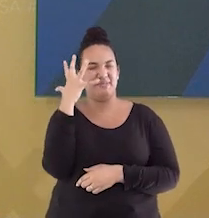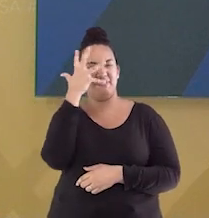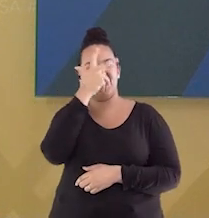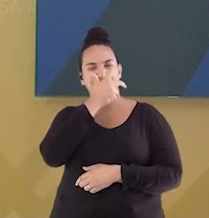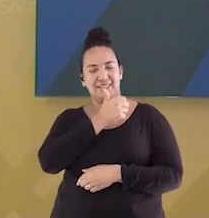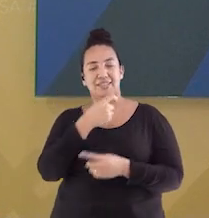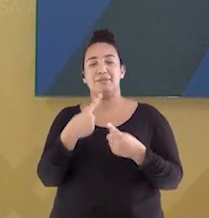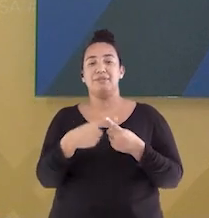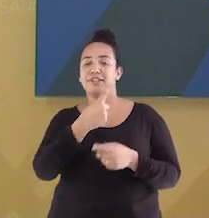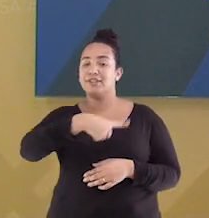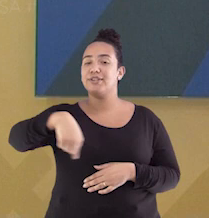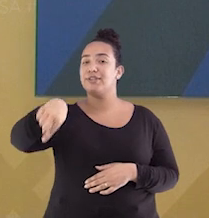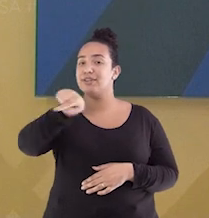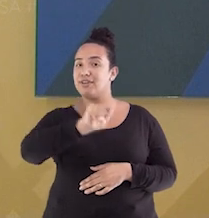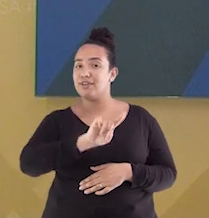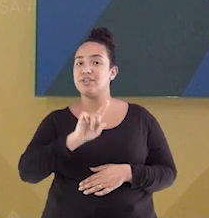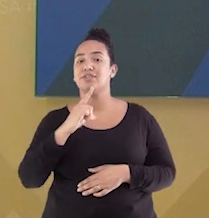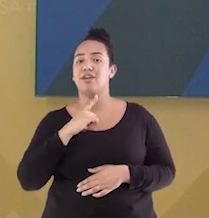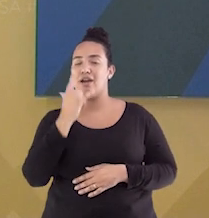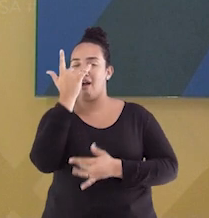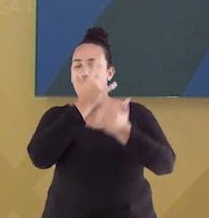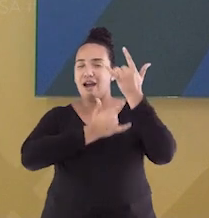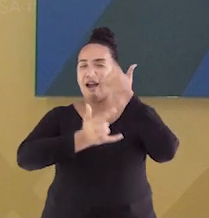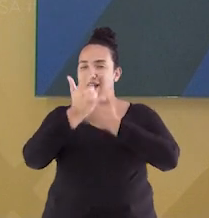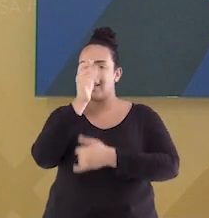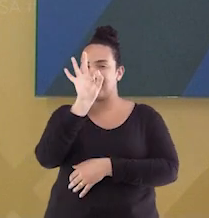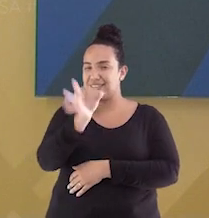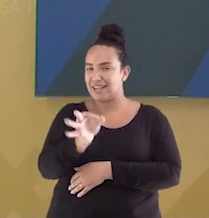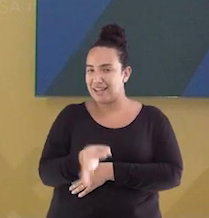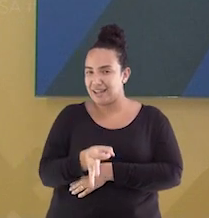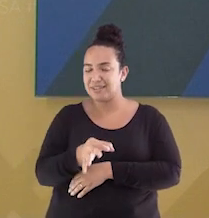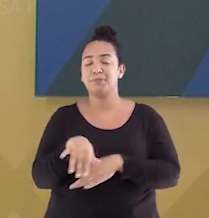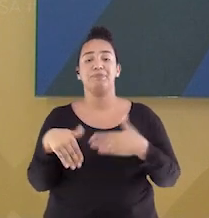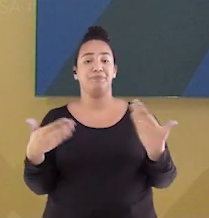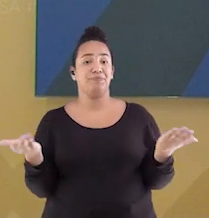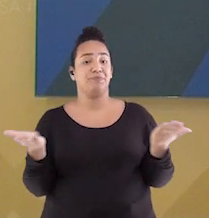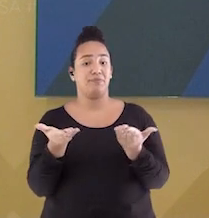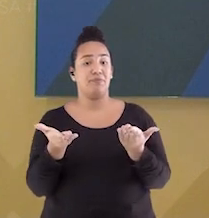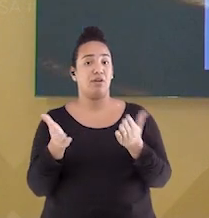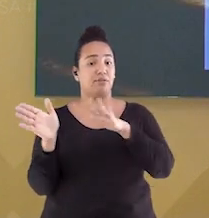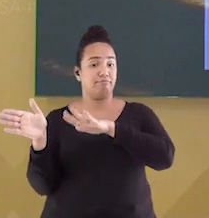nós temos ainda teremos nossas paixões, né? Mas vamos para a próxima parte.